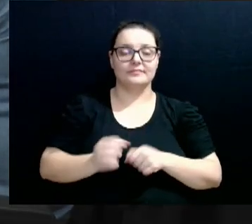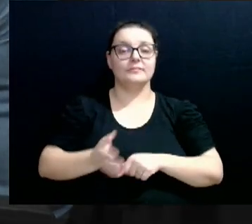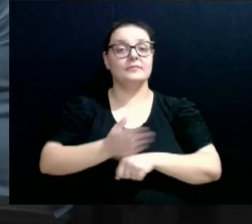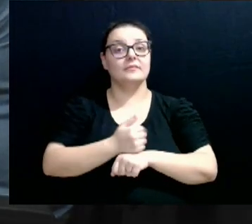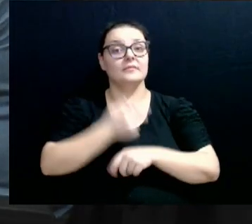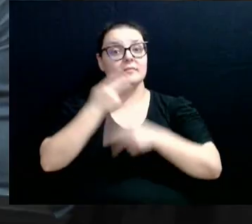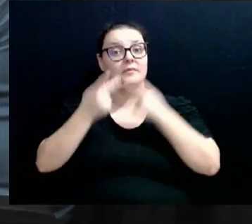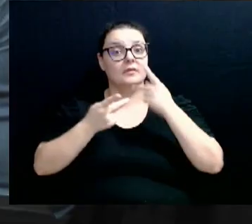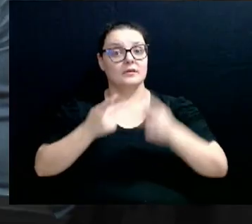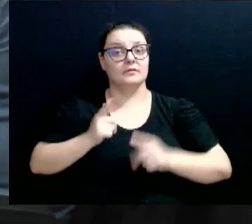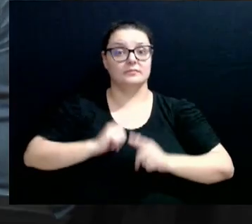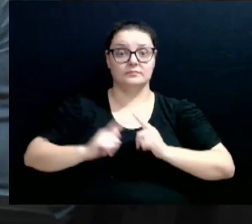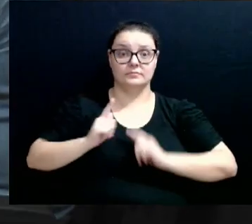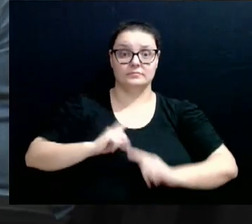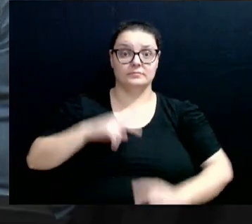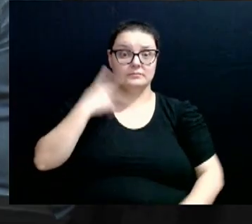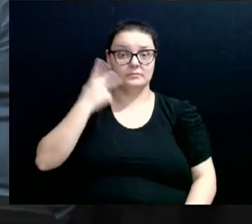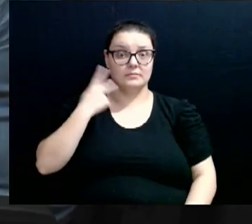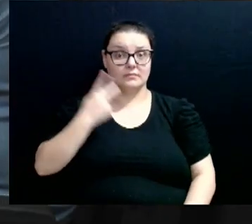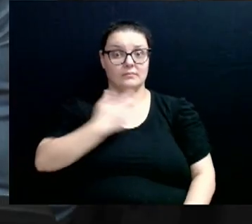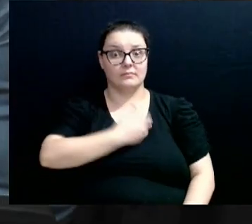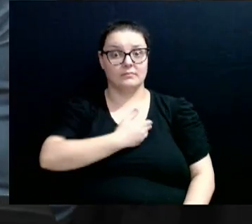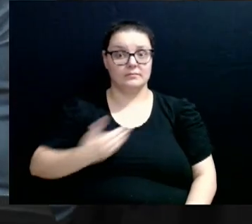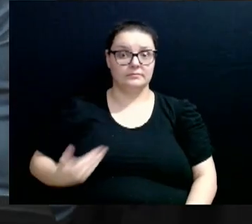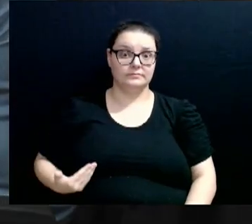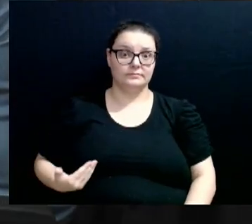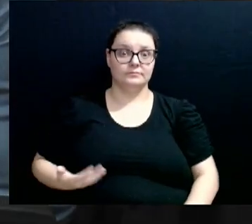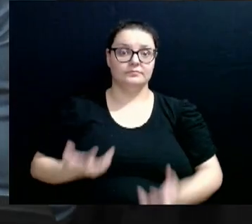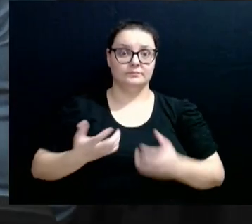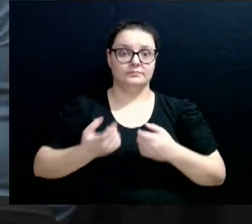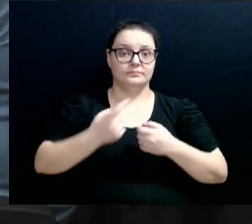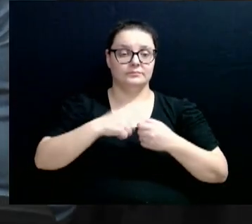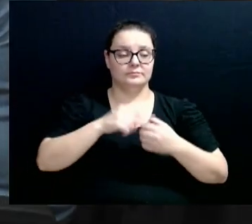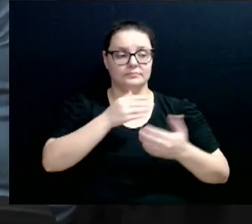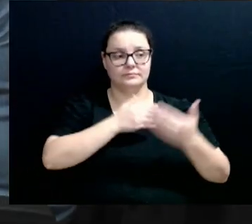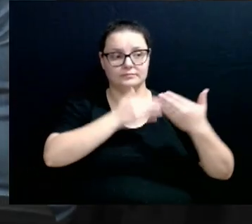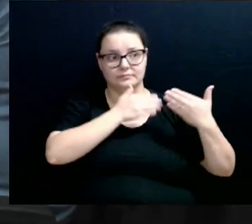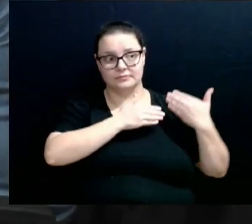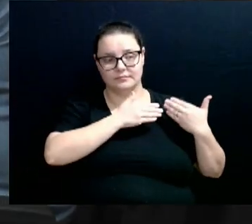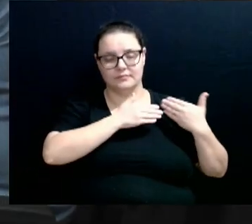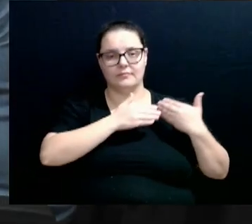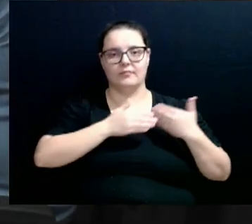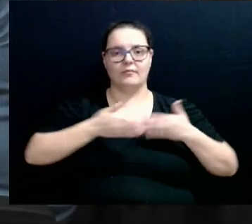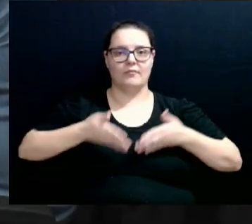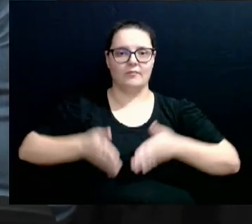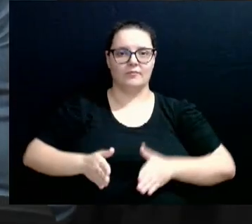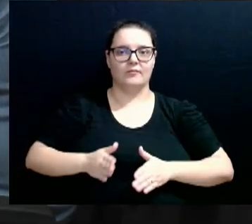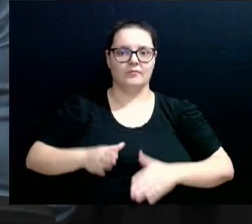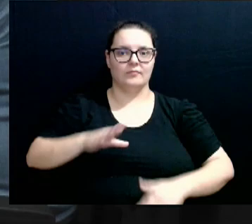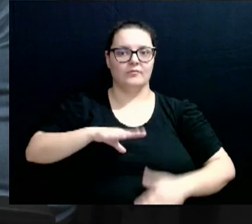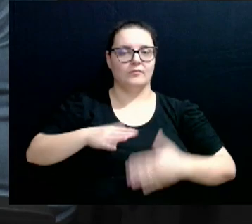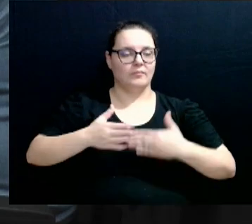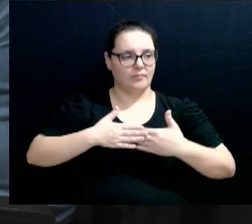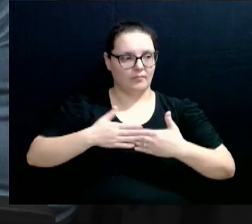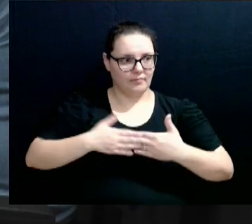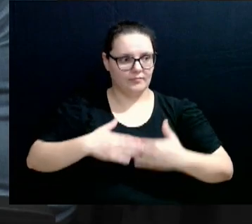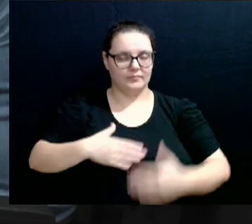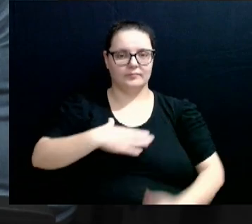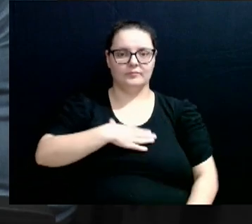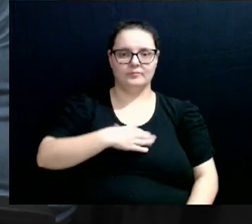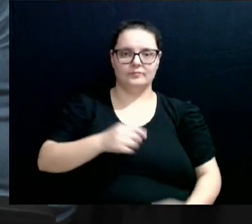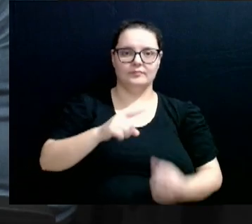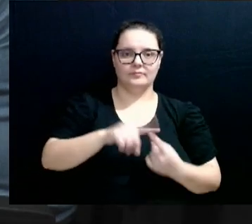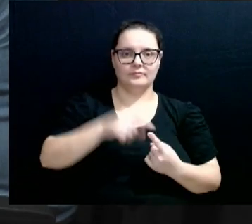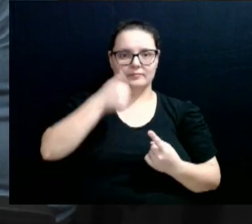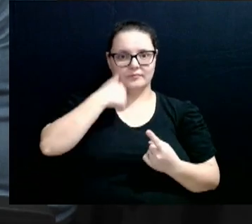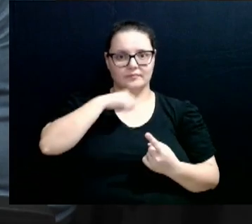sobre políticas públicas, eu quero voltar um pouquinho no tempo, né? Você nasceu em Ribeirão Preto, filho de uma mãe negra